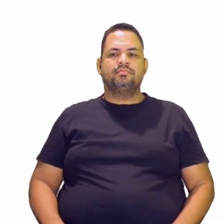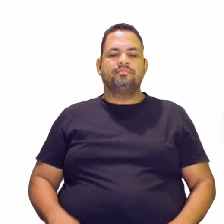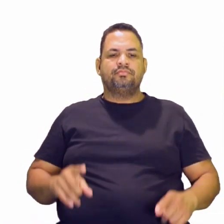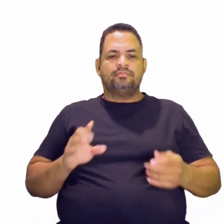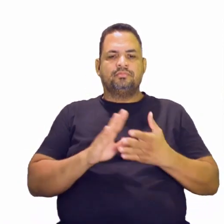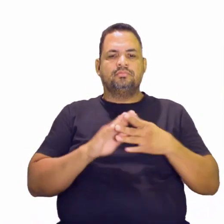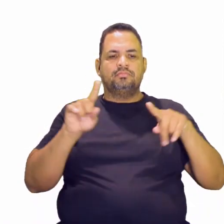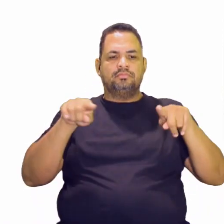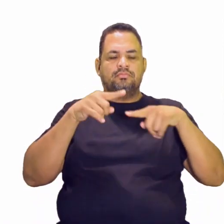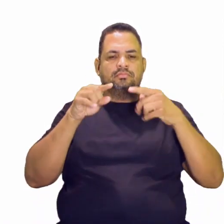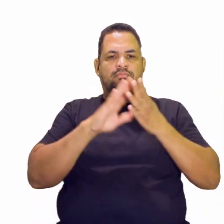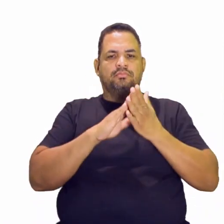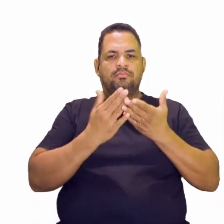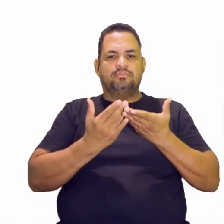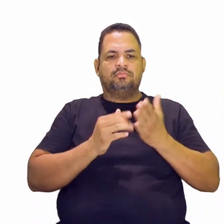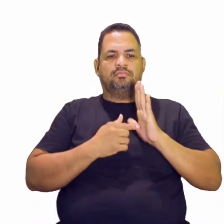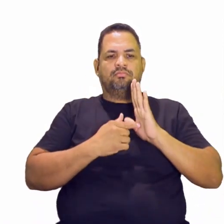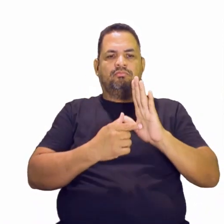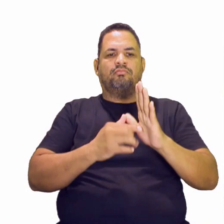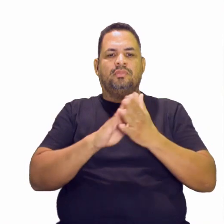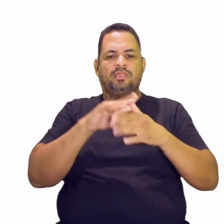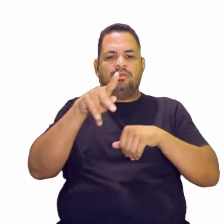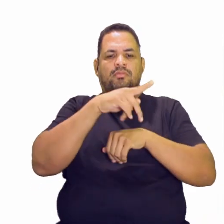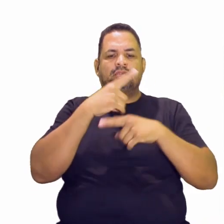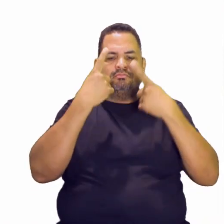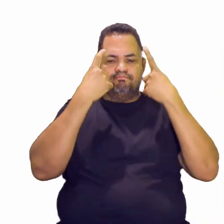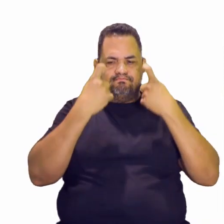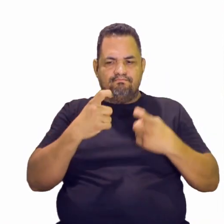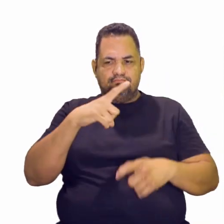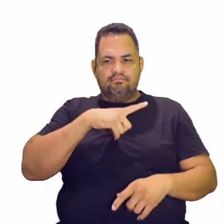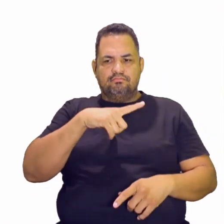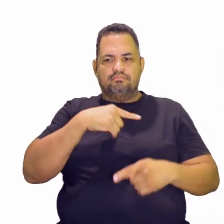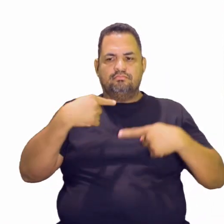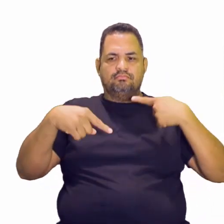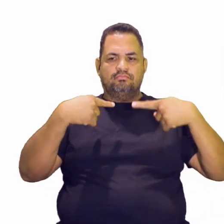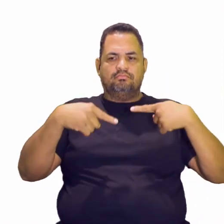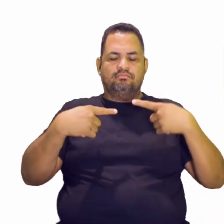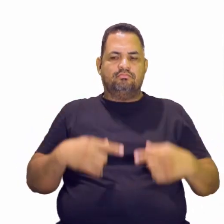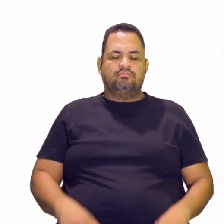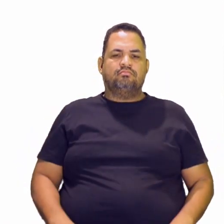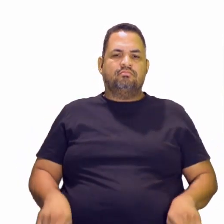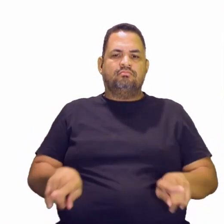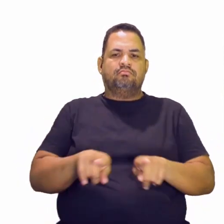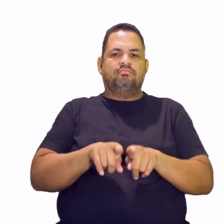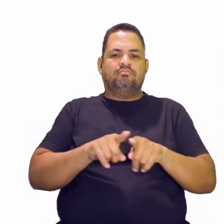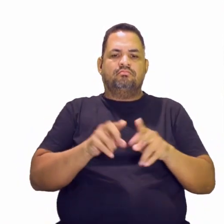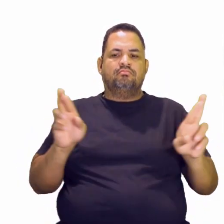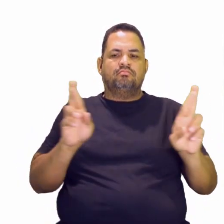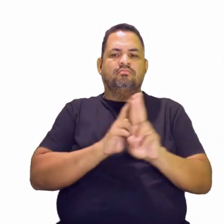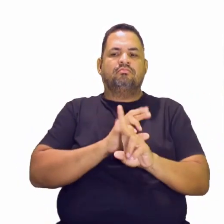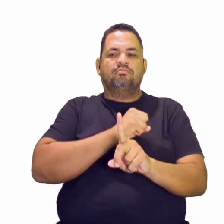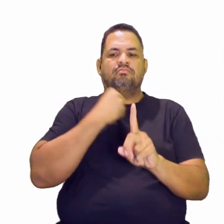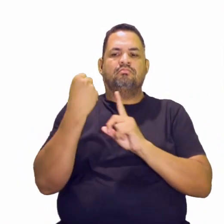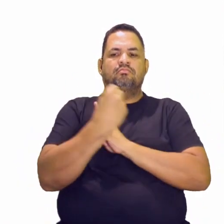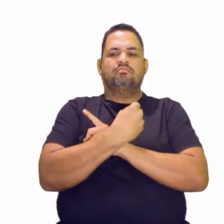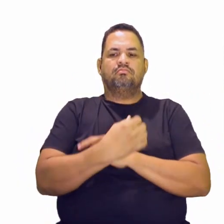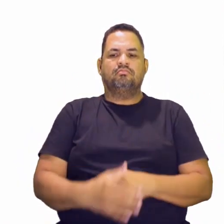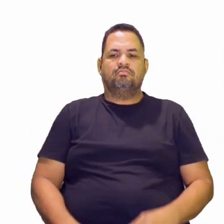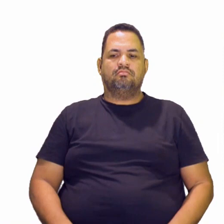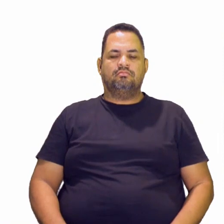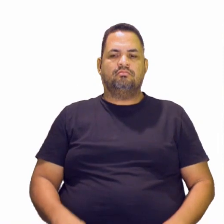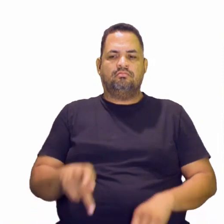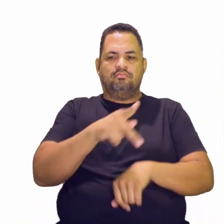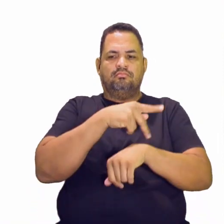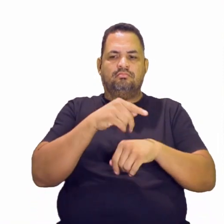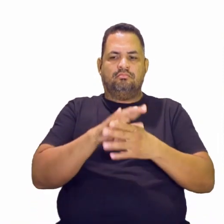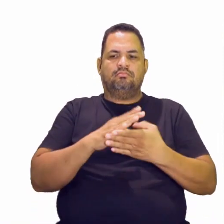música faz abordagens sobre um país violento, né, no campo político e também nas relações sociais. E um